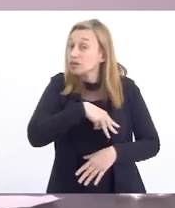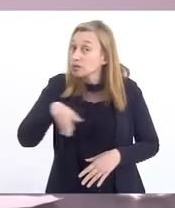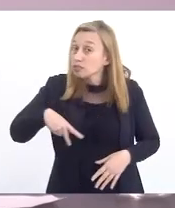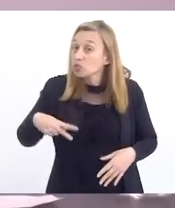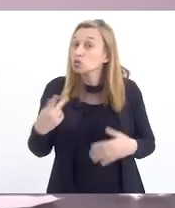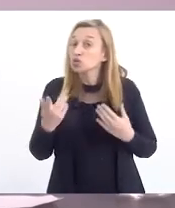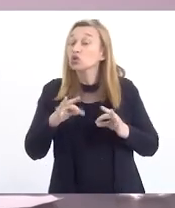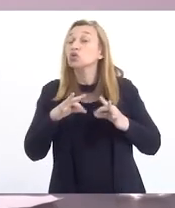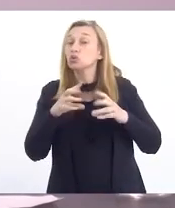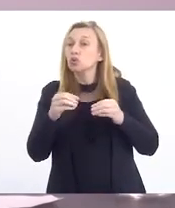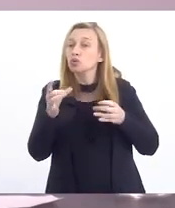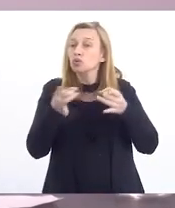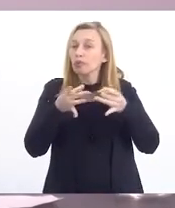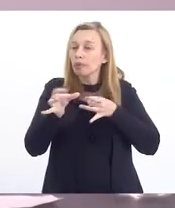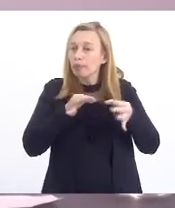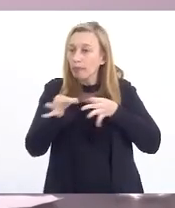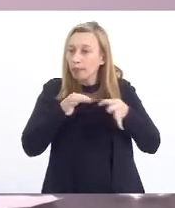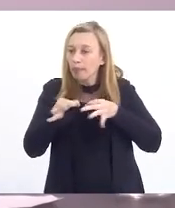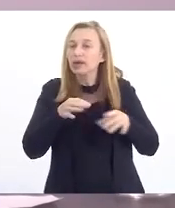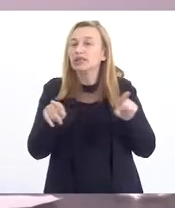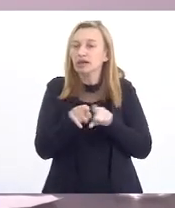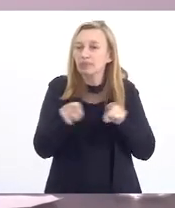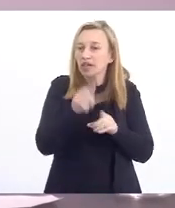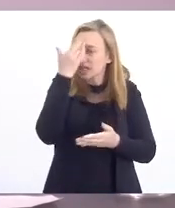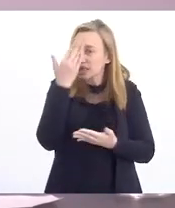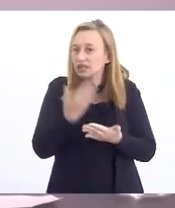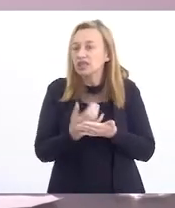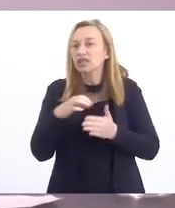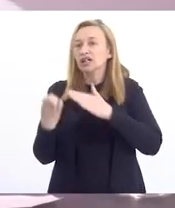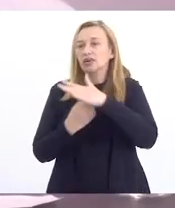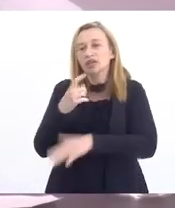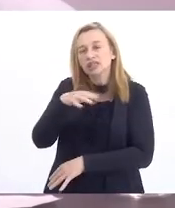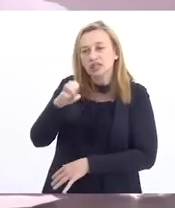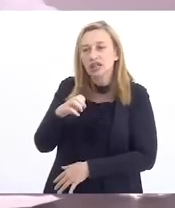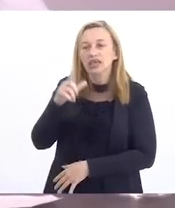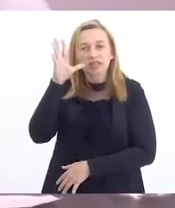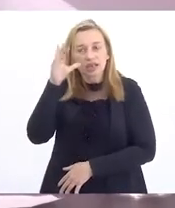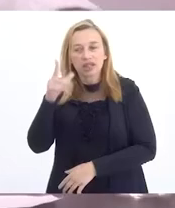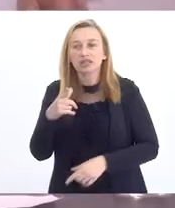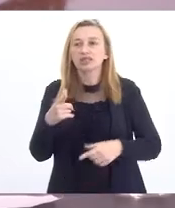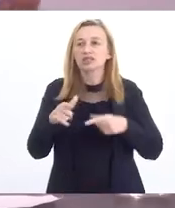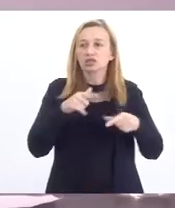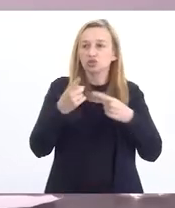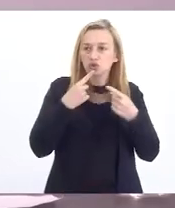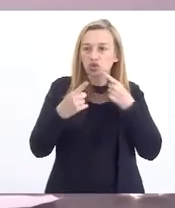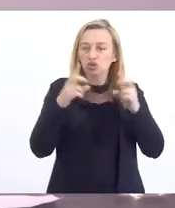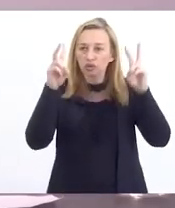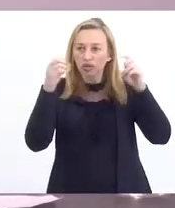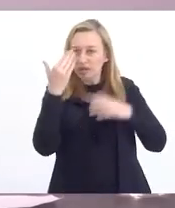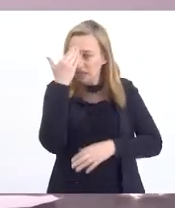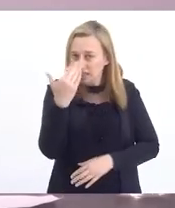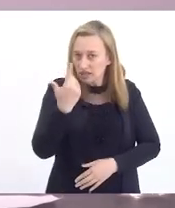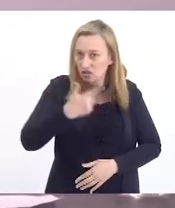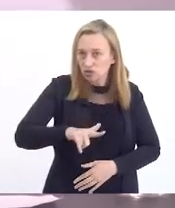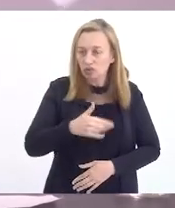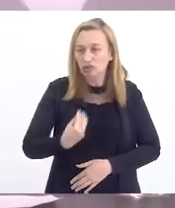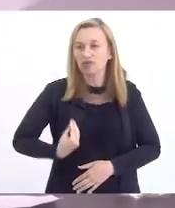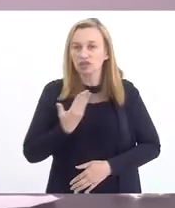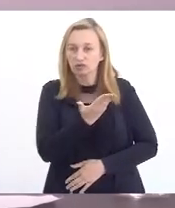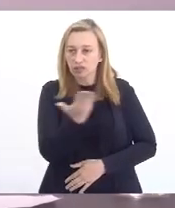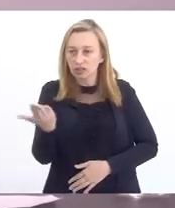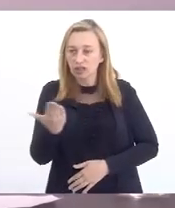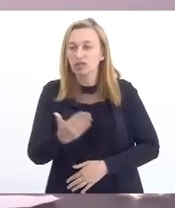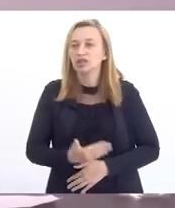o levantamento, como também acredito que a SEDAI também tem um grande interesse em discutir esse tema. E agradecer mais uma vez a presença de